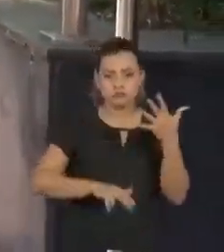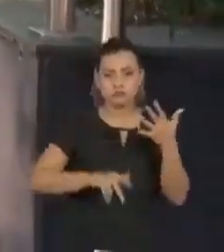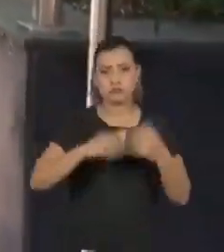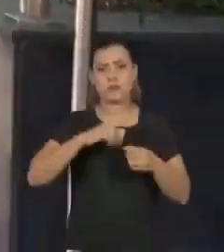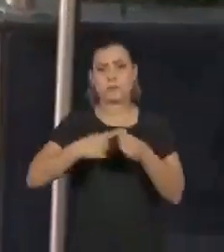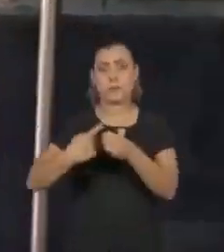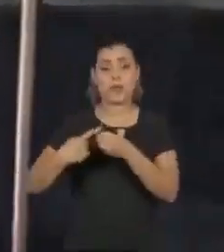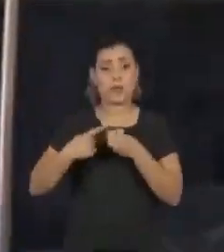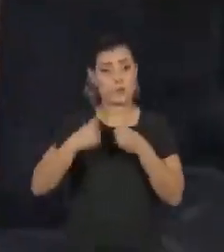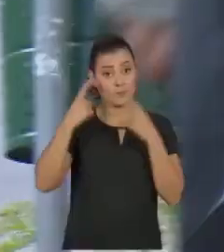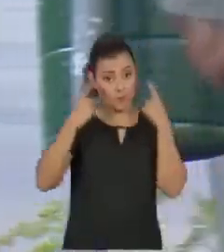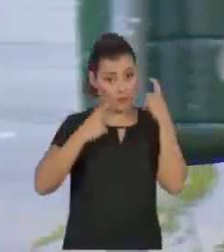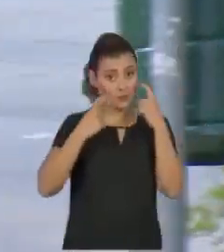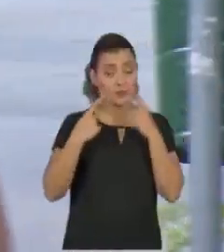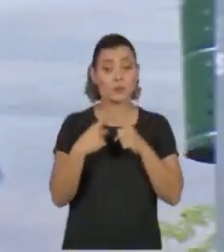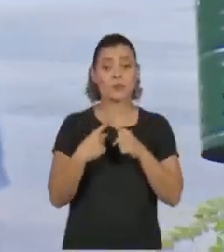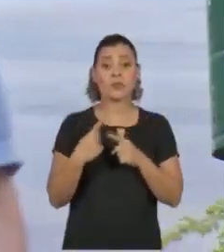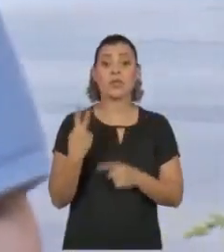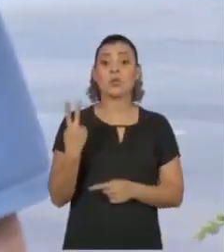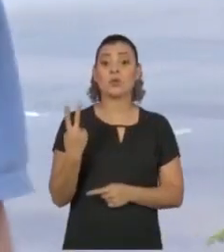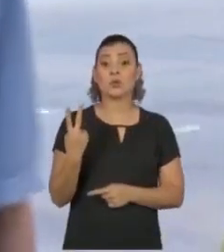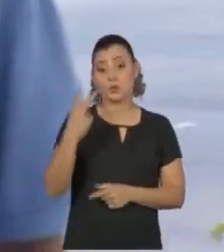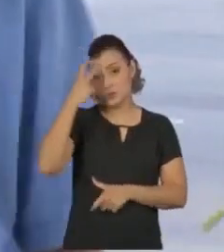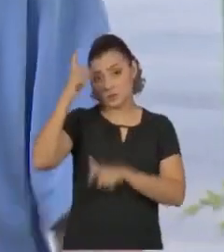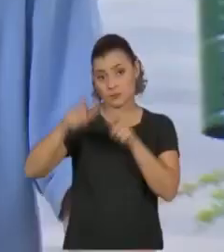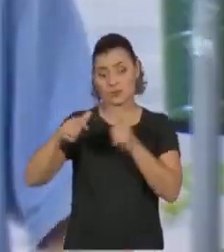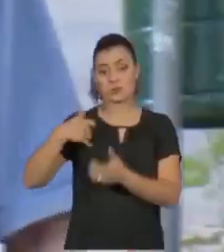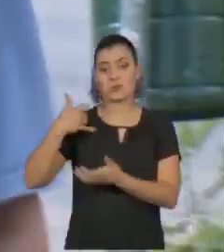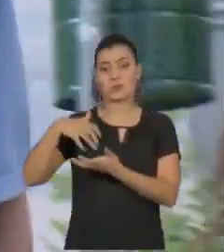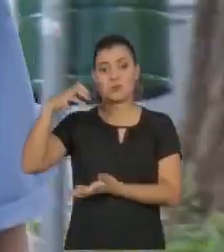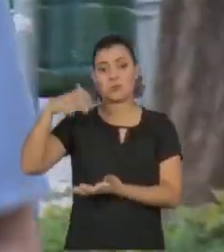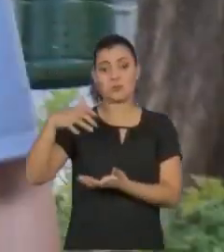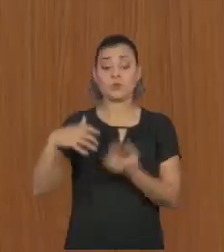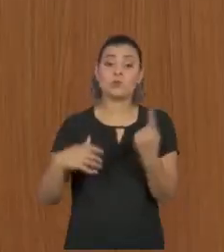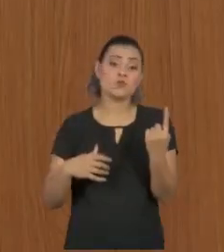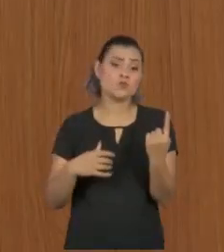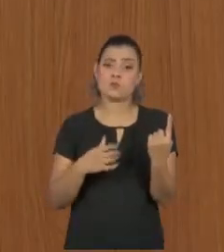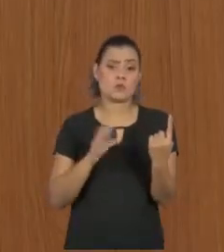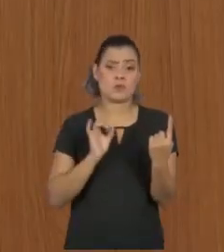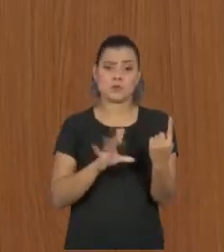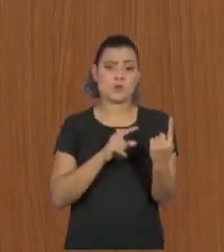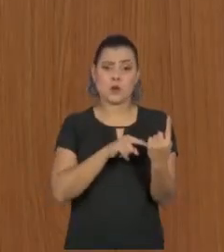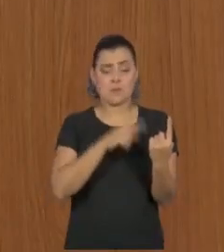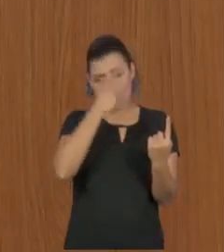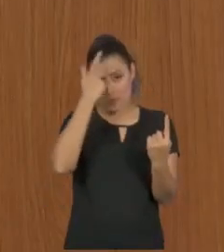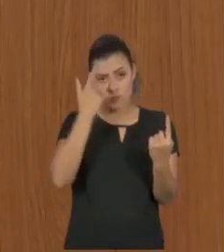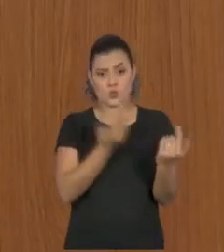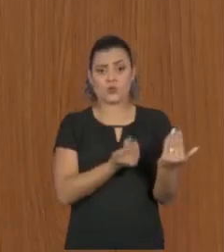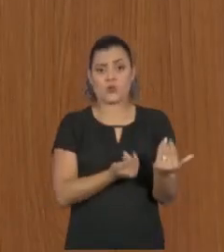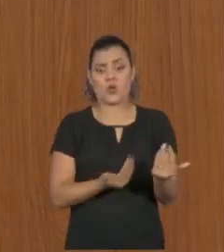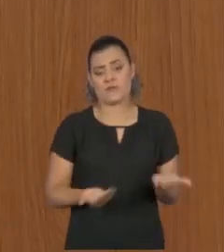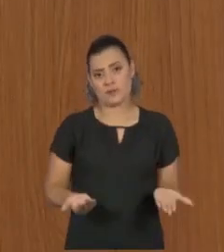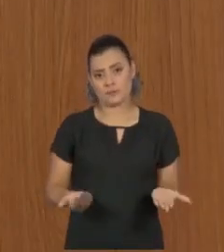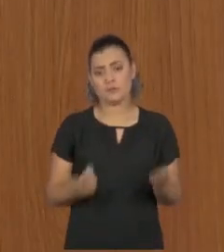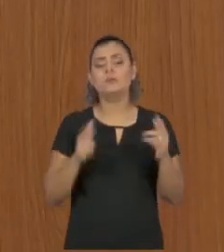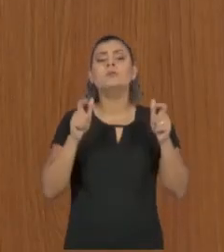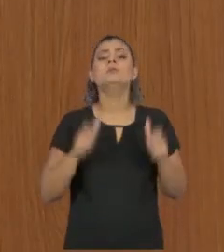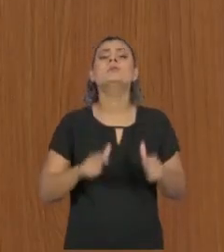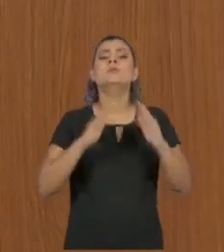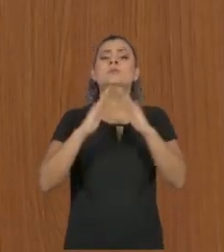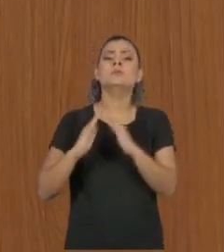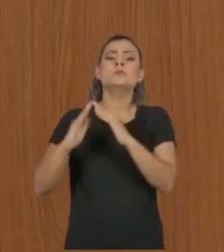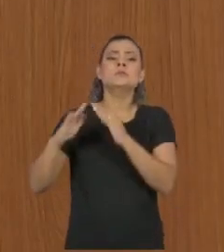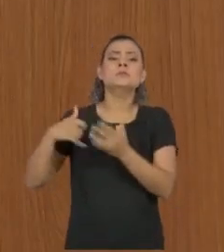Há mais de 2 pessoas idosas para cada uma com menos de 15 anos. Você sabendo onde moram